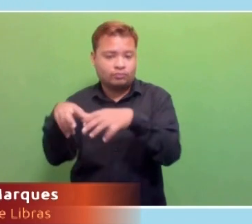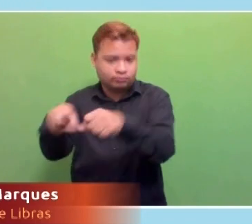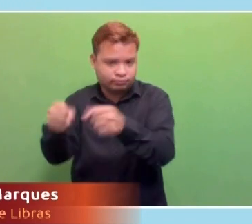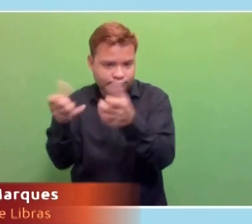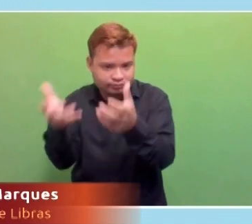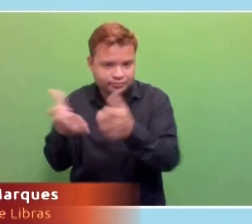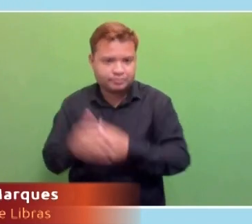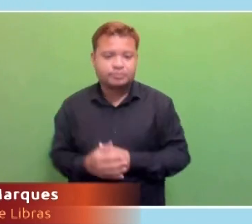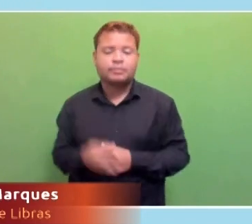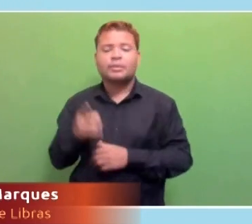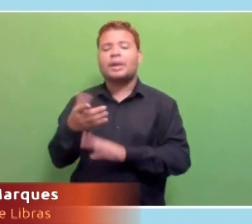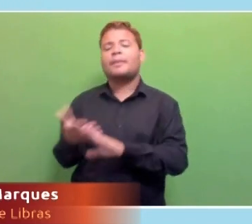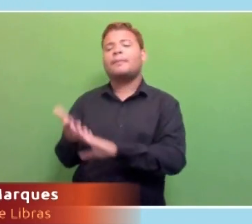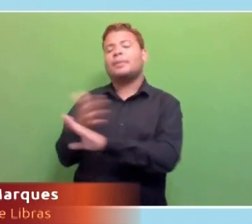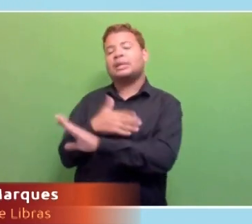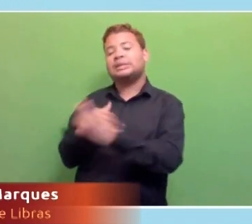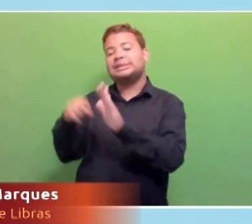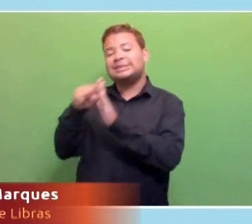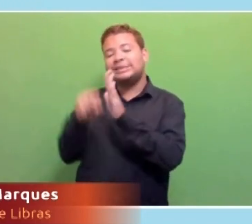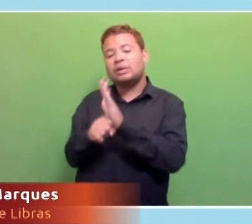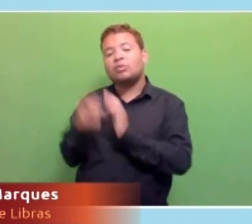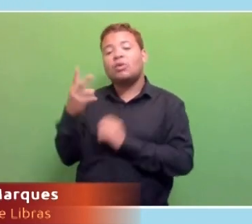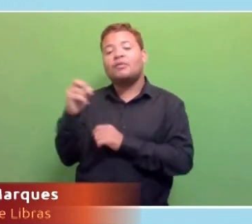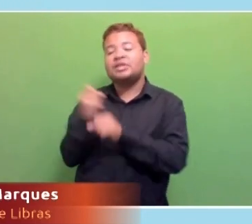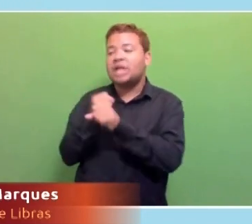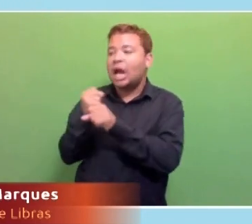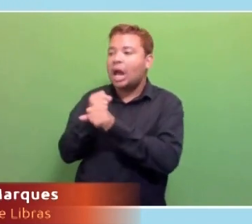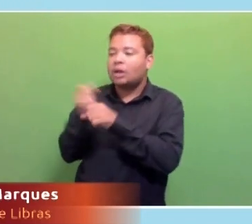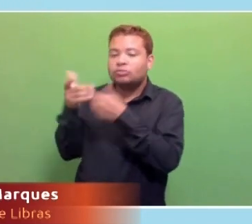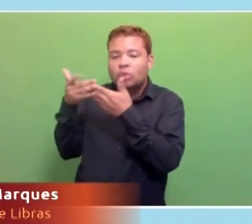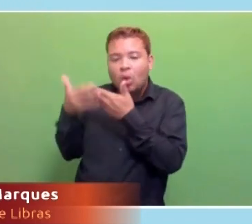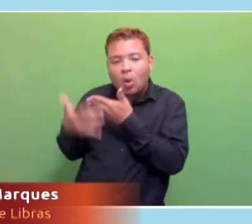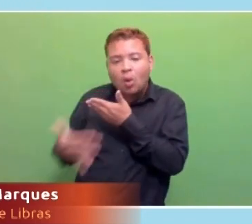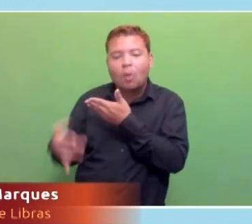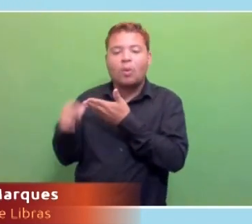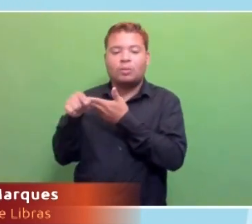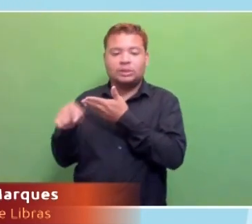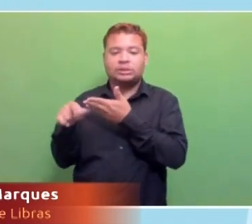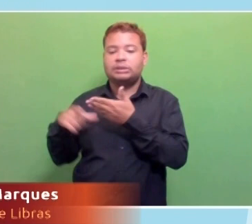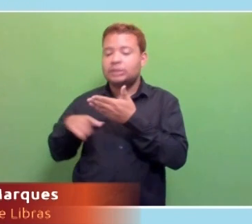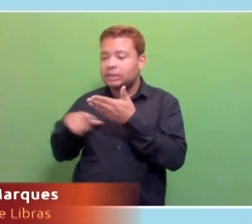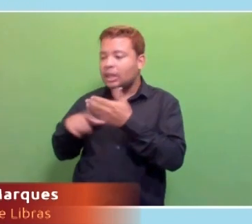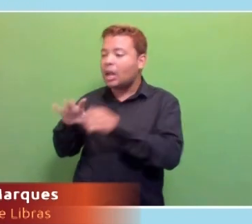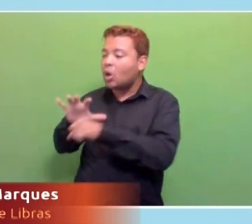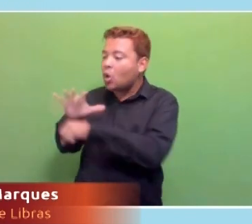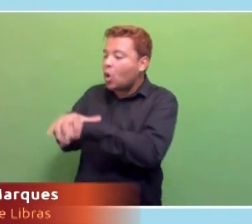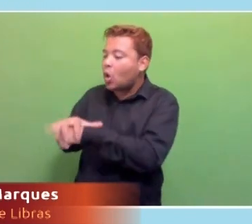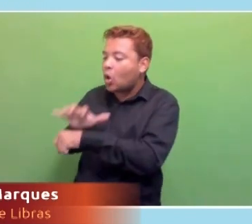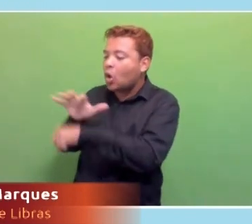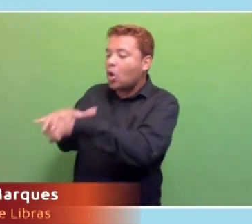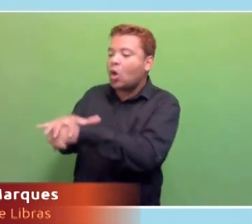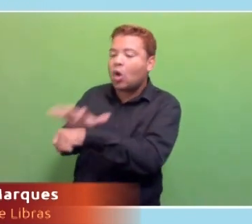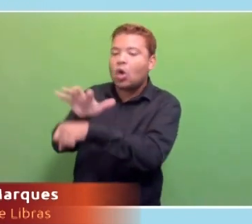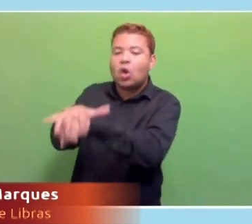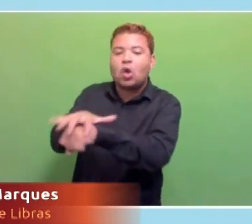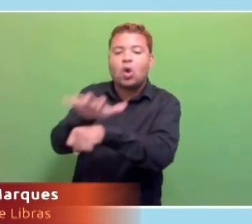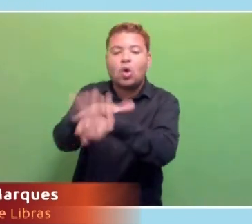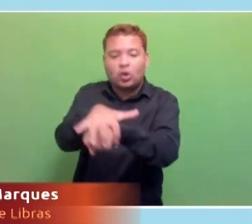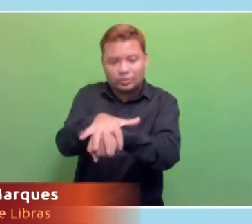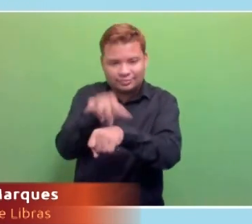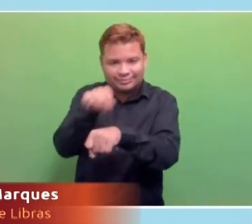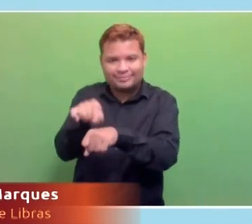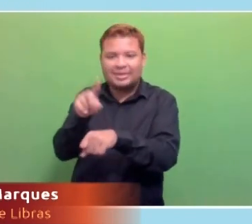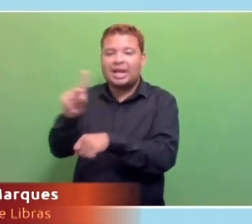do século XX, digamos assim, e se estabelecem as primeiras colônias, porque é assim que são chamadas, na antiga região